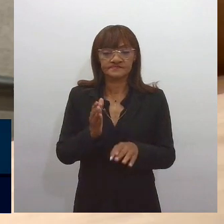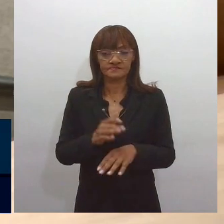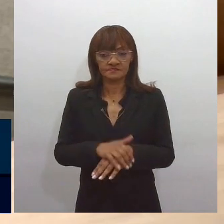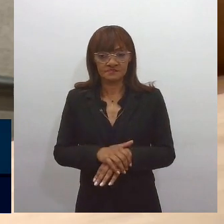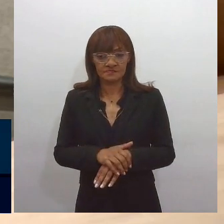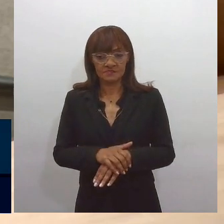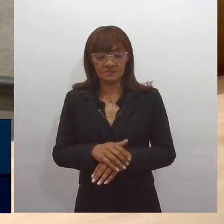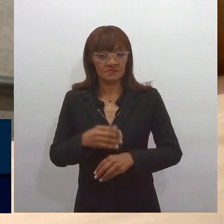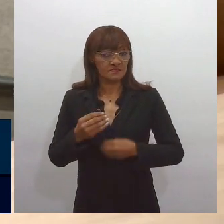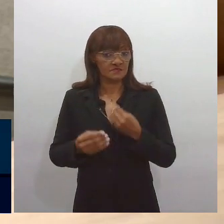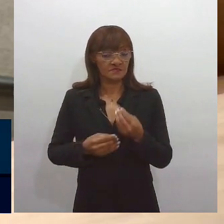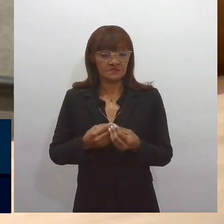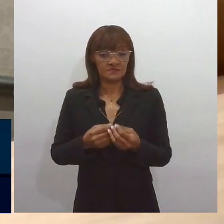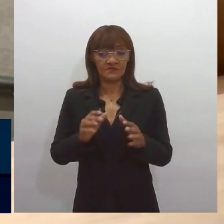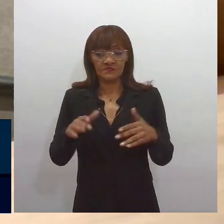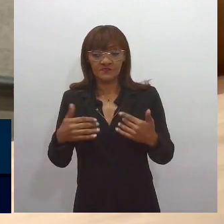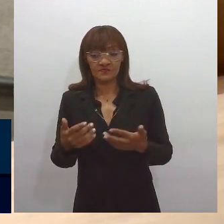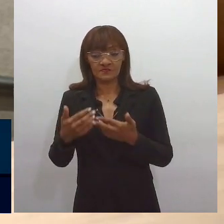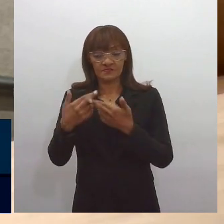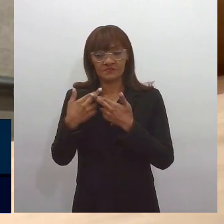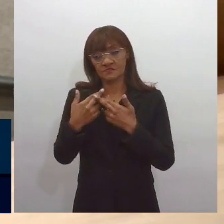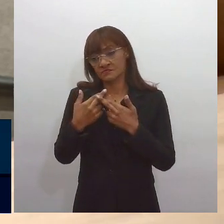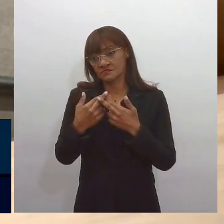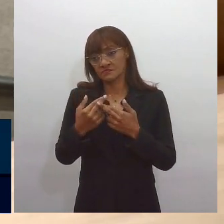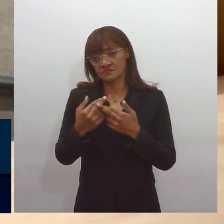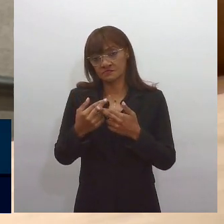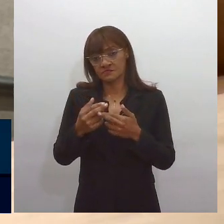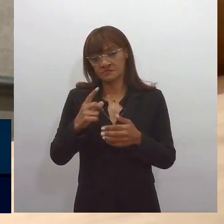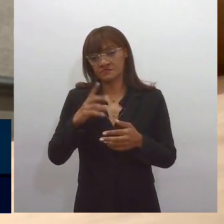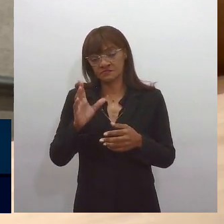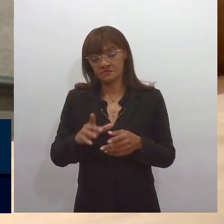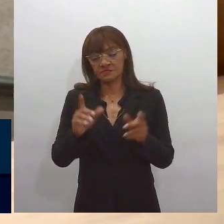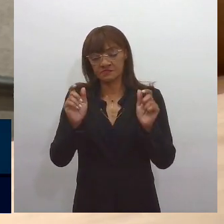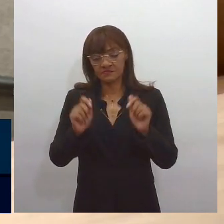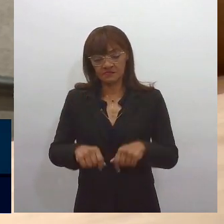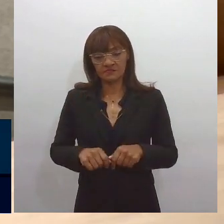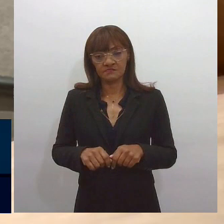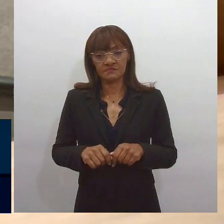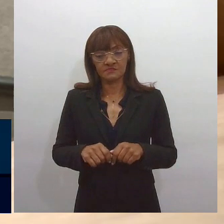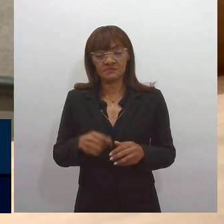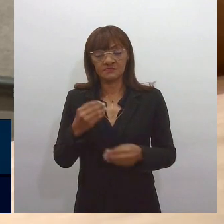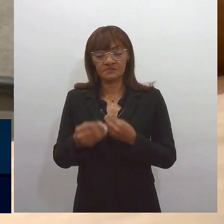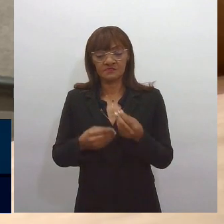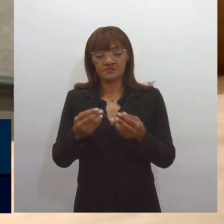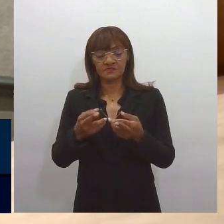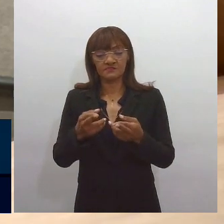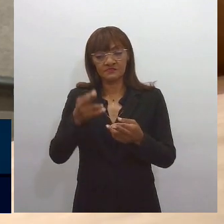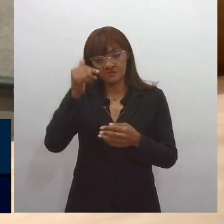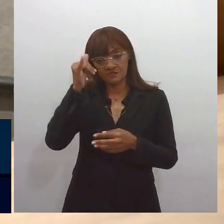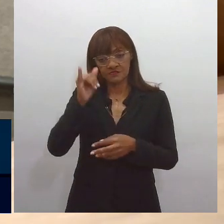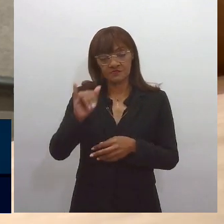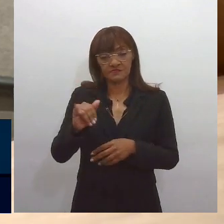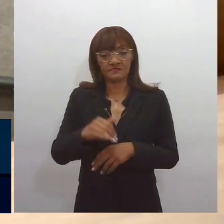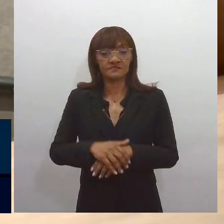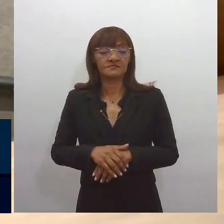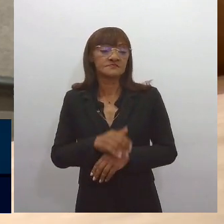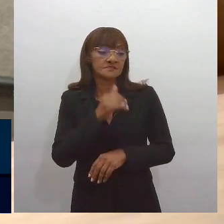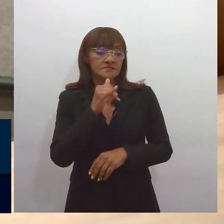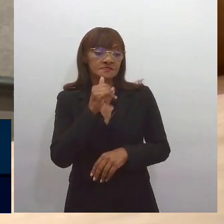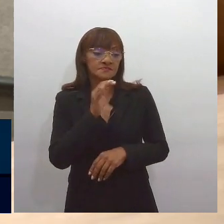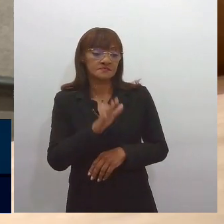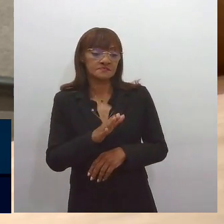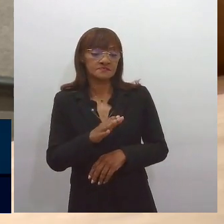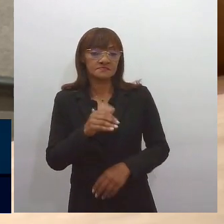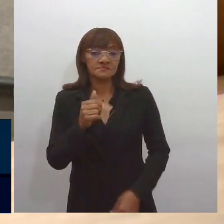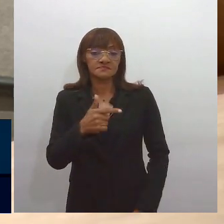termos medidas preventivas nesses pontos porque por exemplo na BR 235 para Itabaiana tem um ponto ali